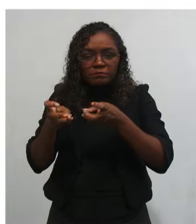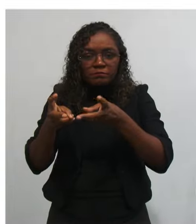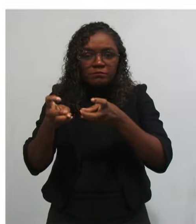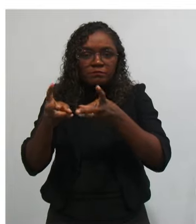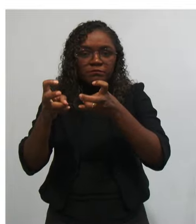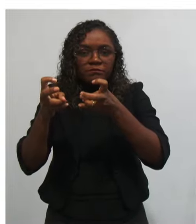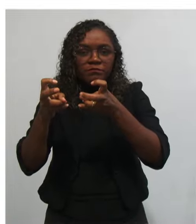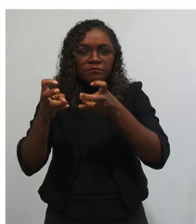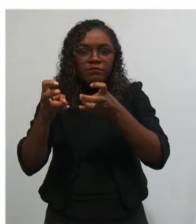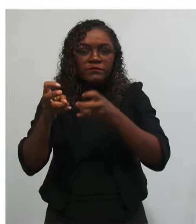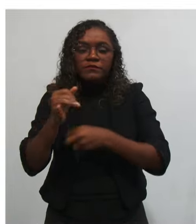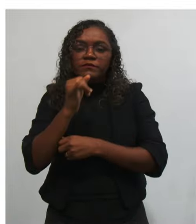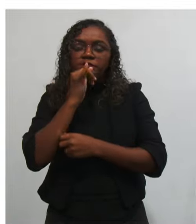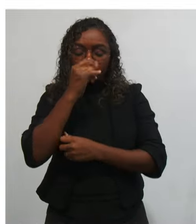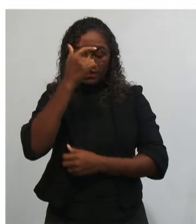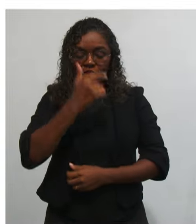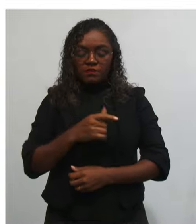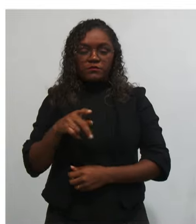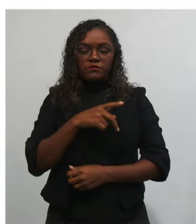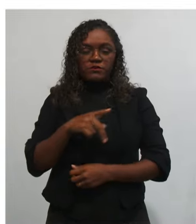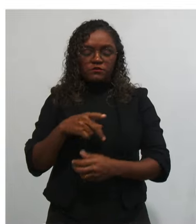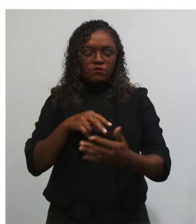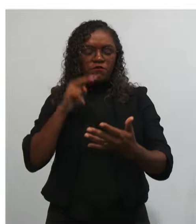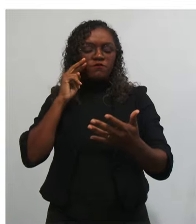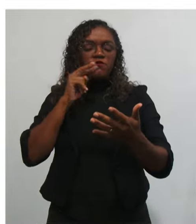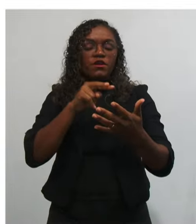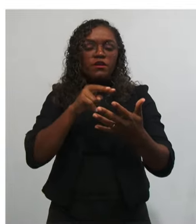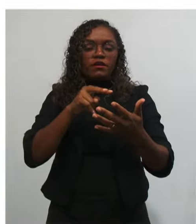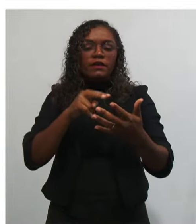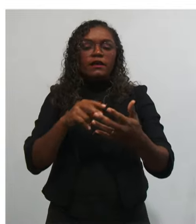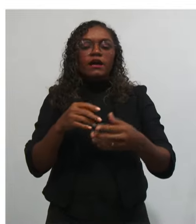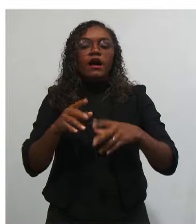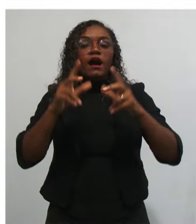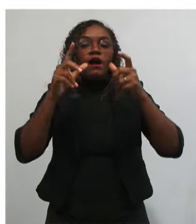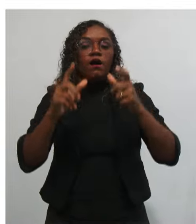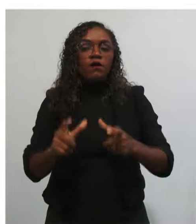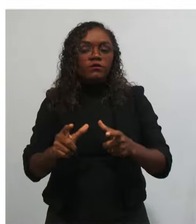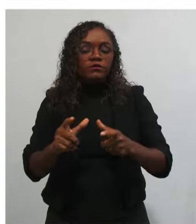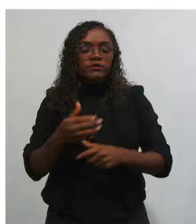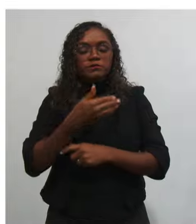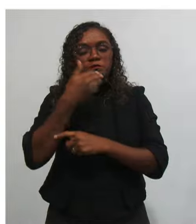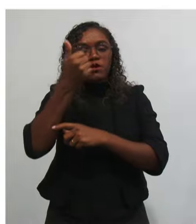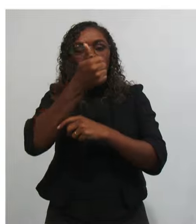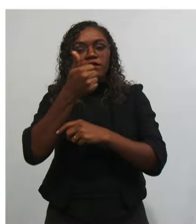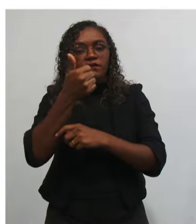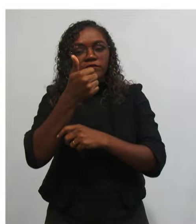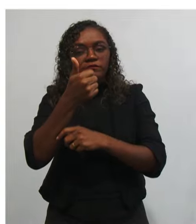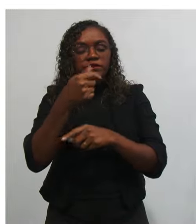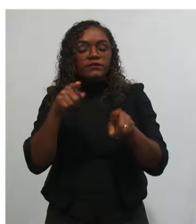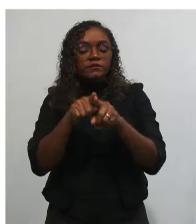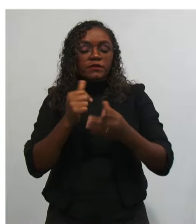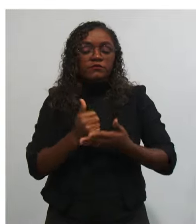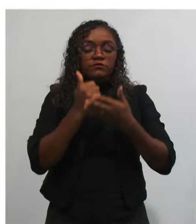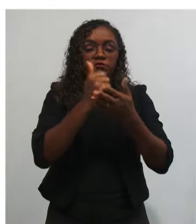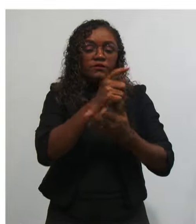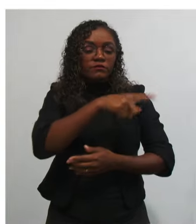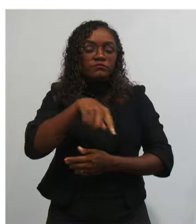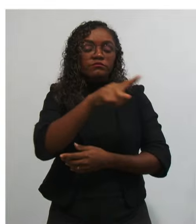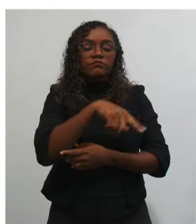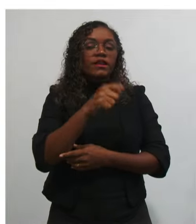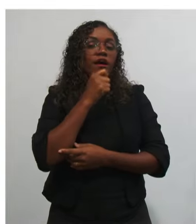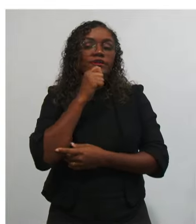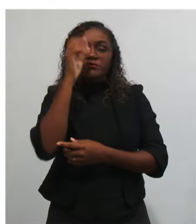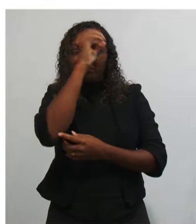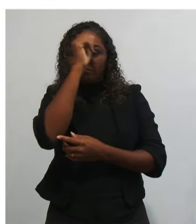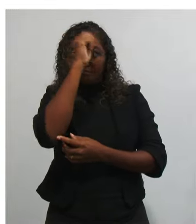para poder eu como professor também melhorar e eh ajudar os alunos que não aprenderam também serve para